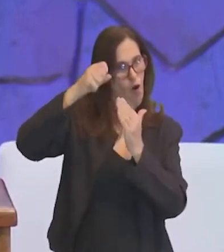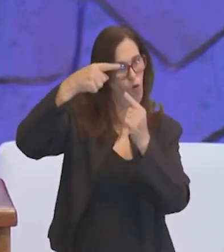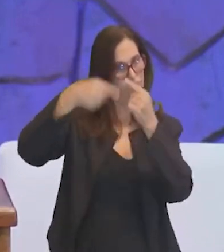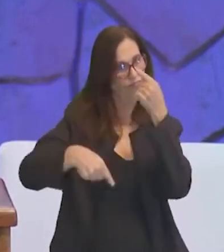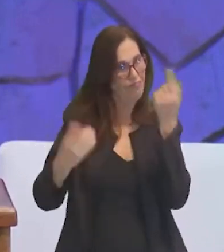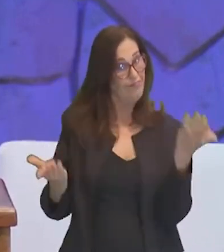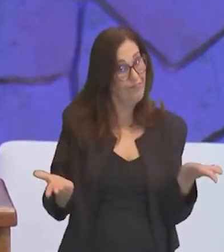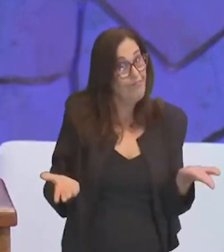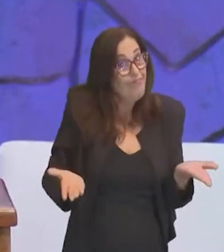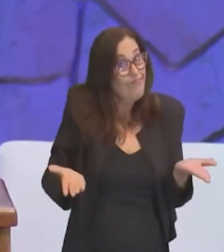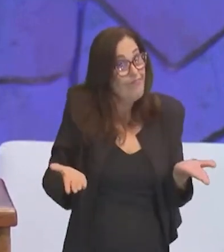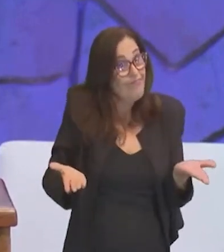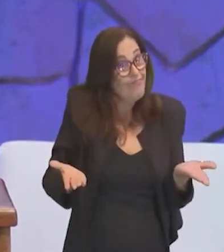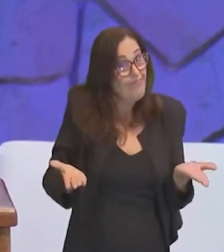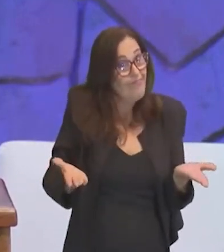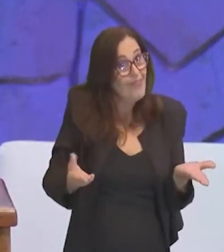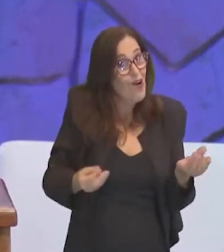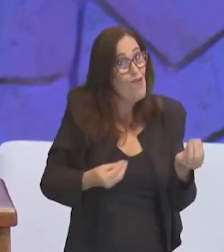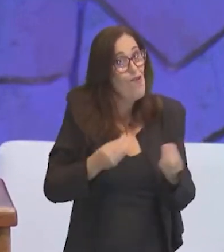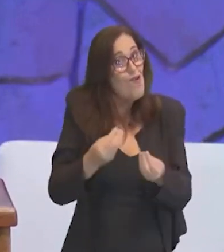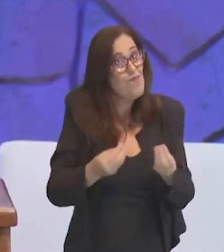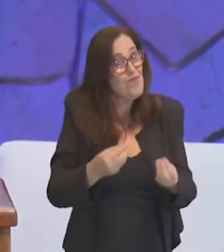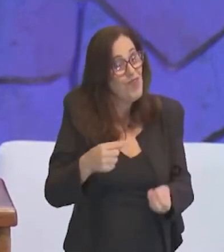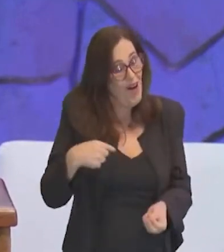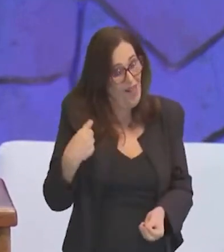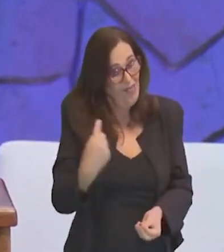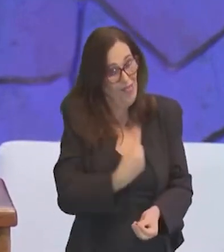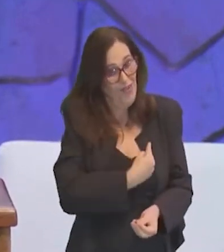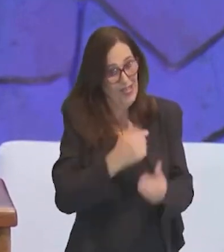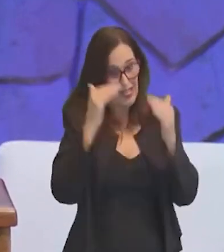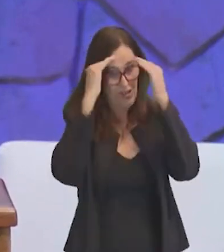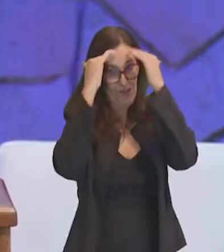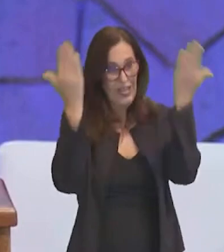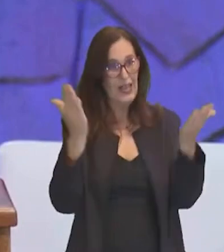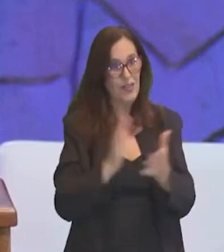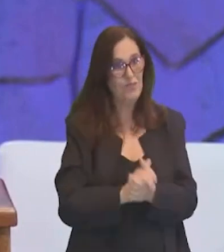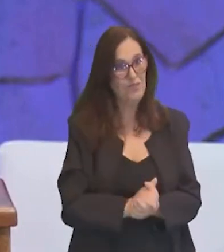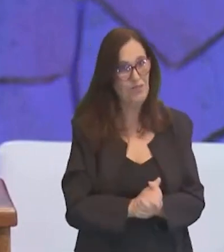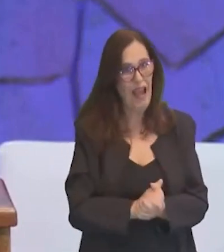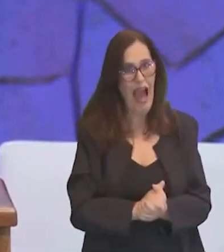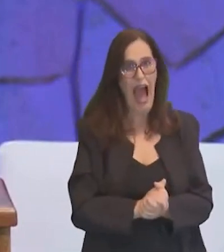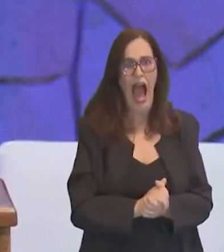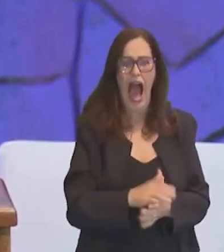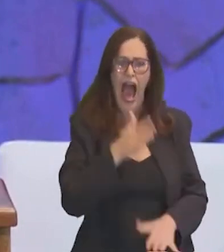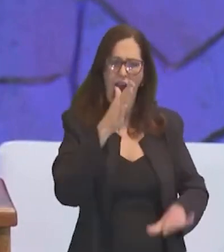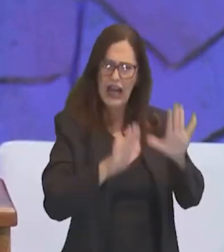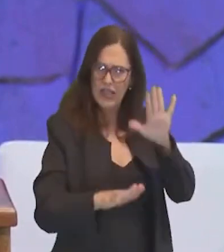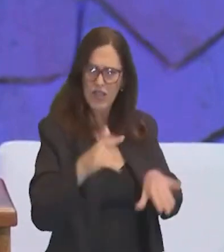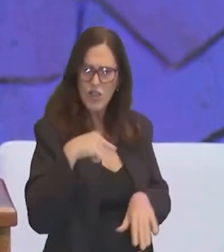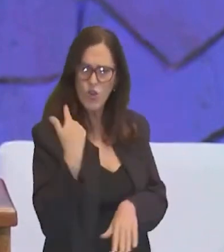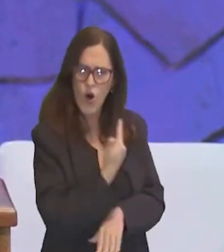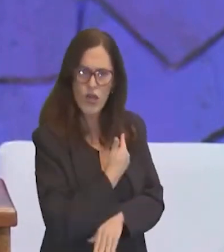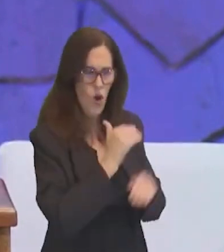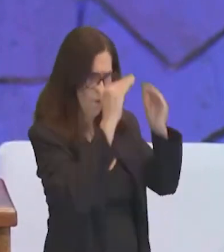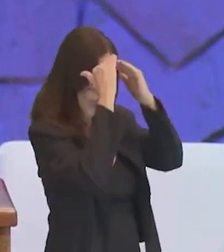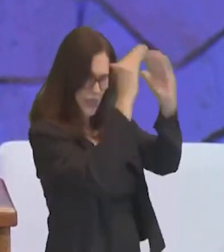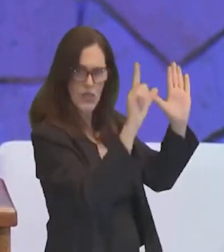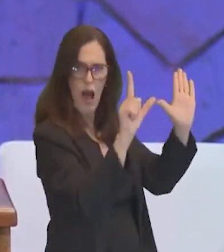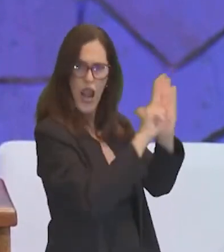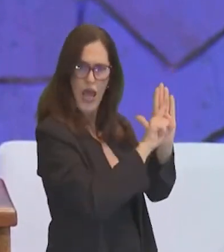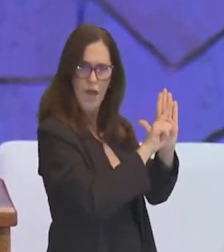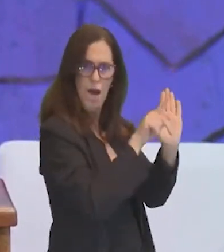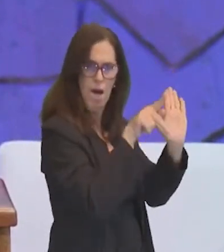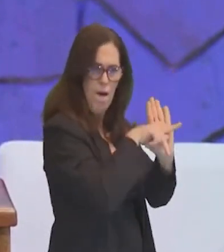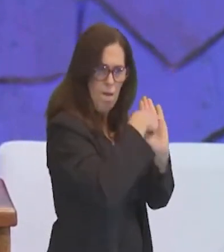Às vezes nós nos dedicamos tanto a cumprirmos os estatutos dos homens, mas esquecemos quais